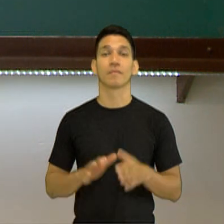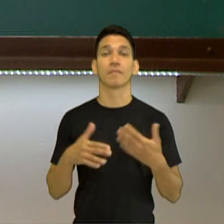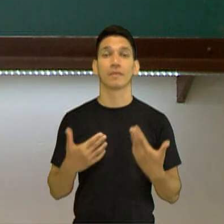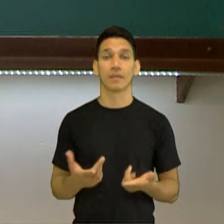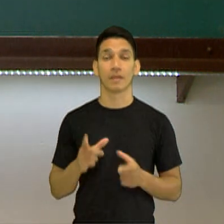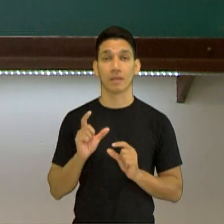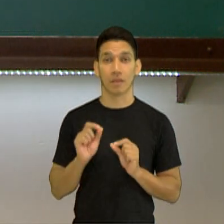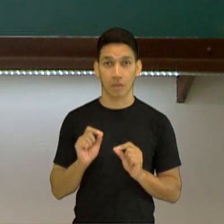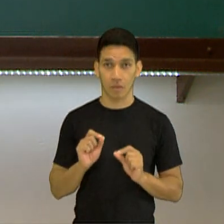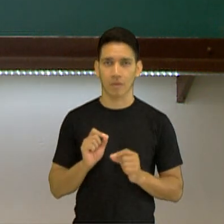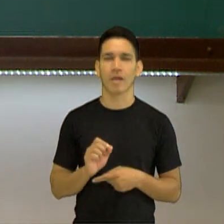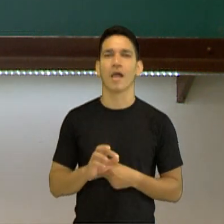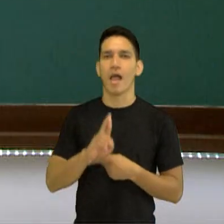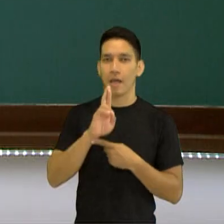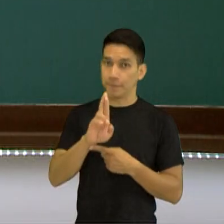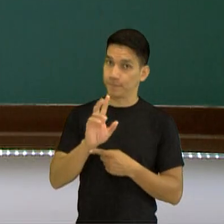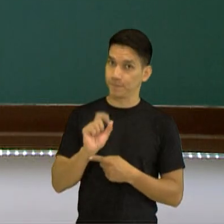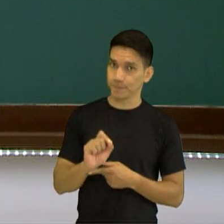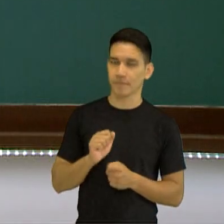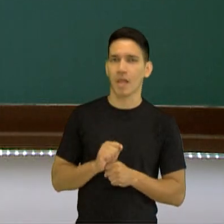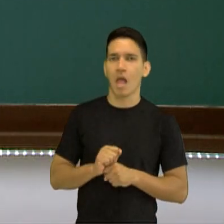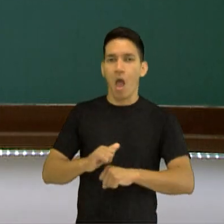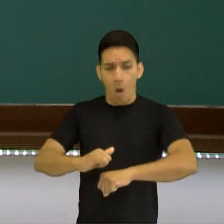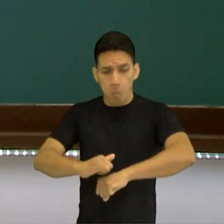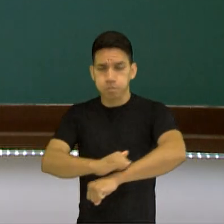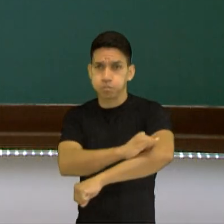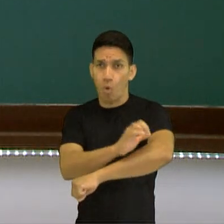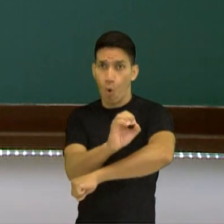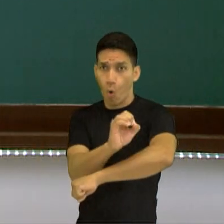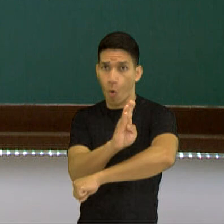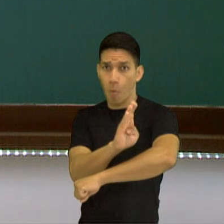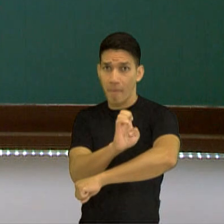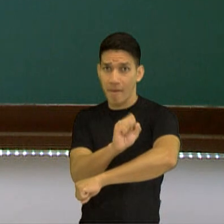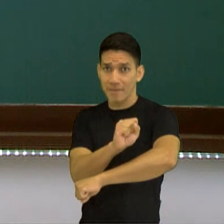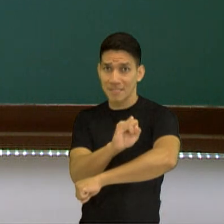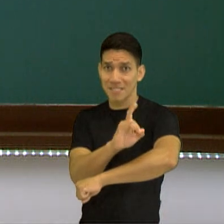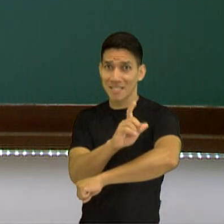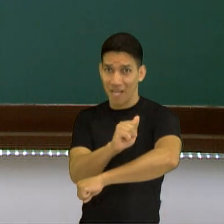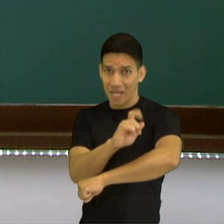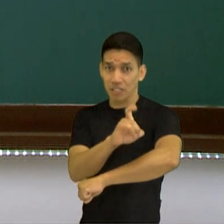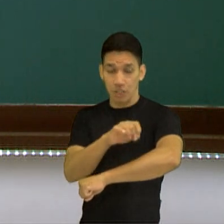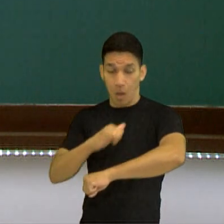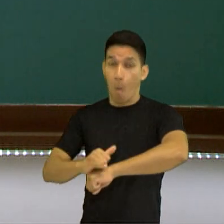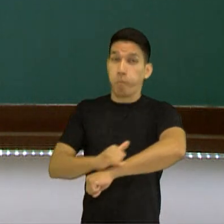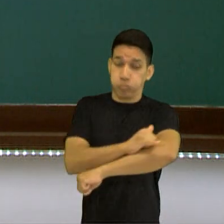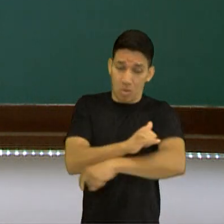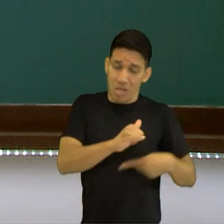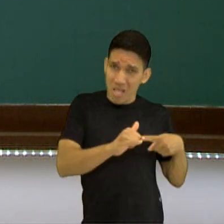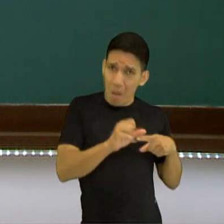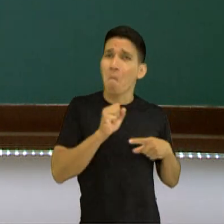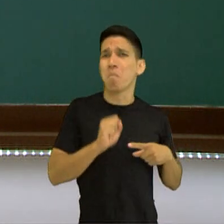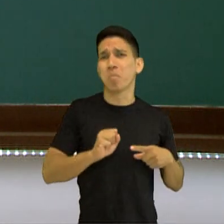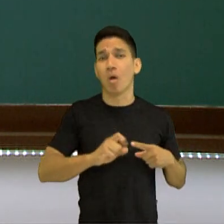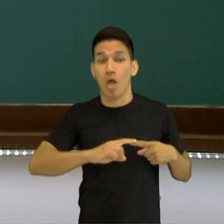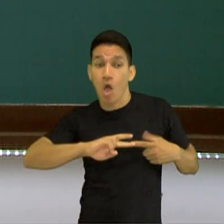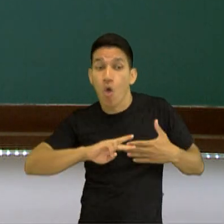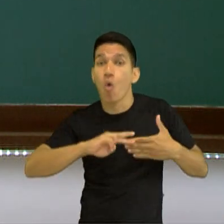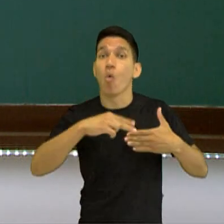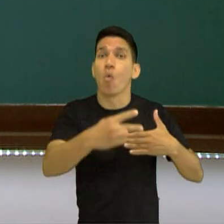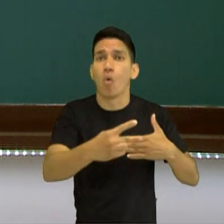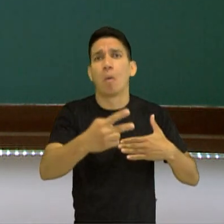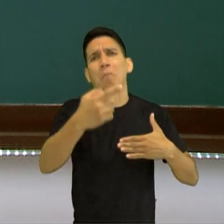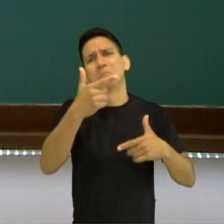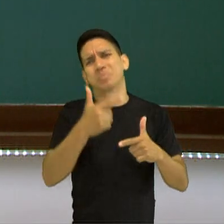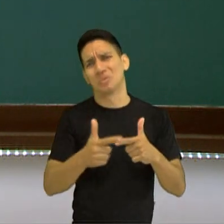Então, a obesidade, como nós já falamos, ela pode, desencadear sérias consequências para o